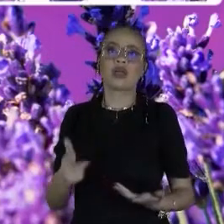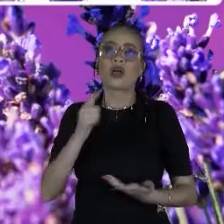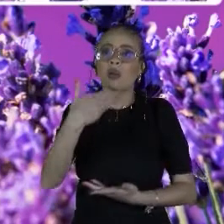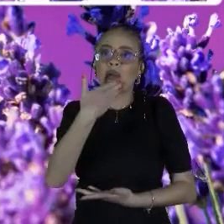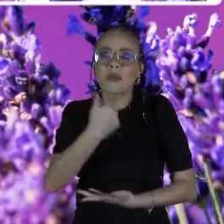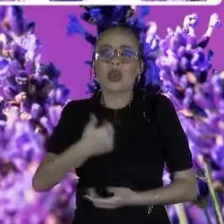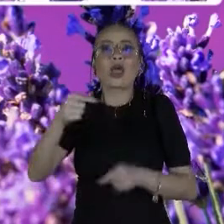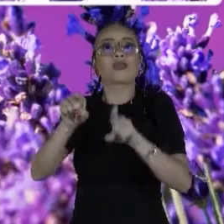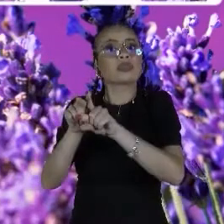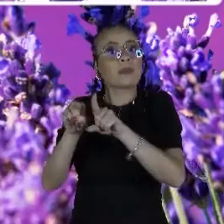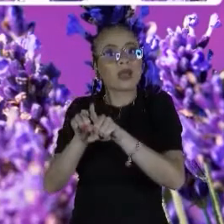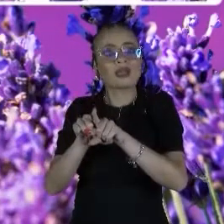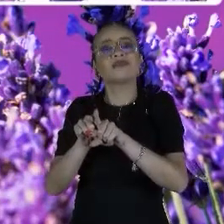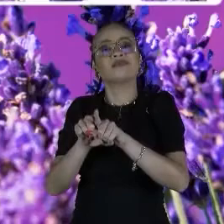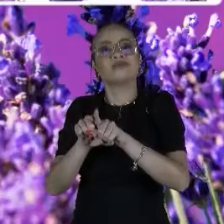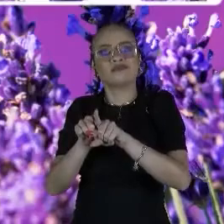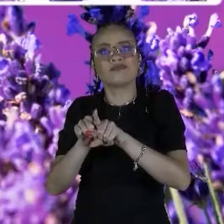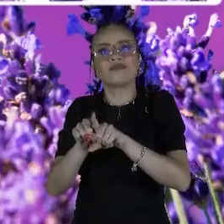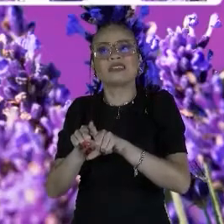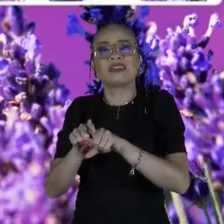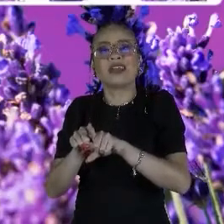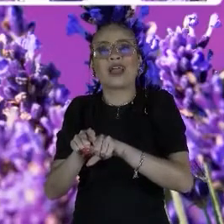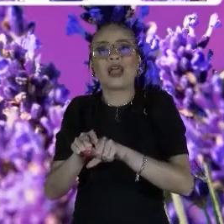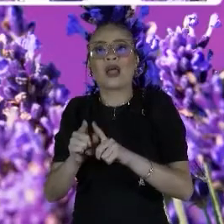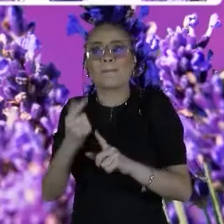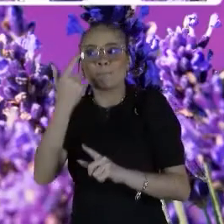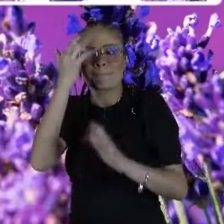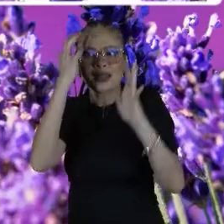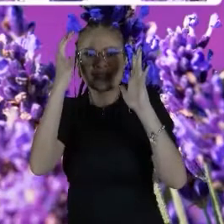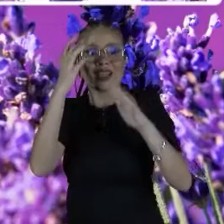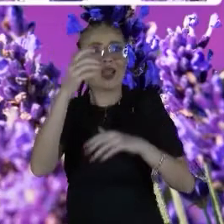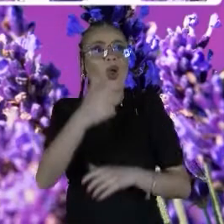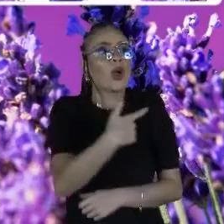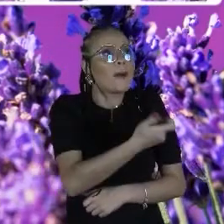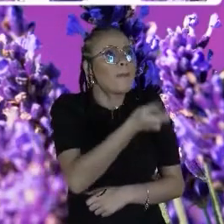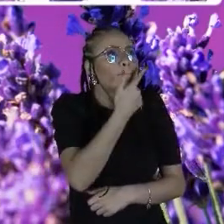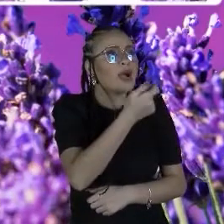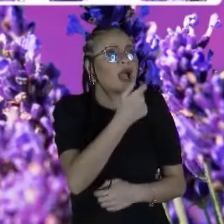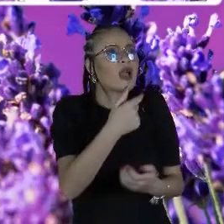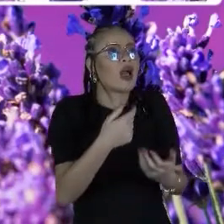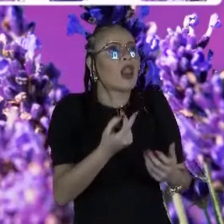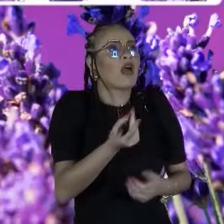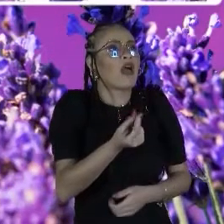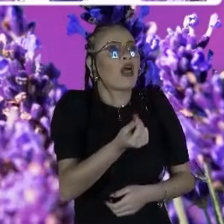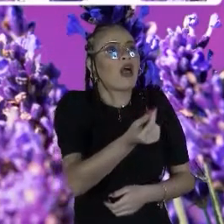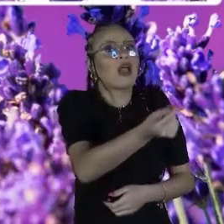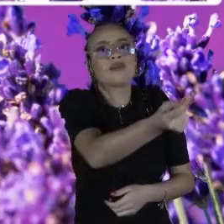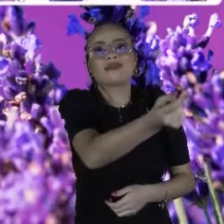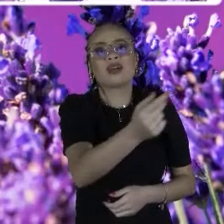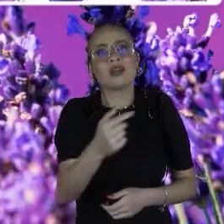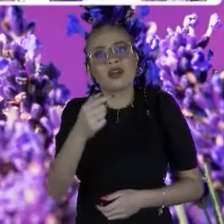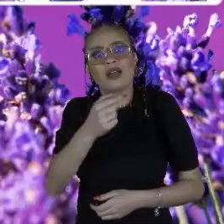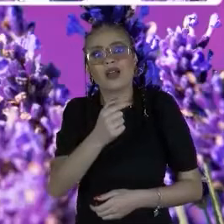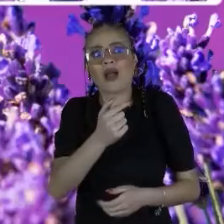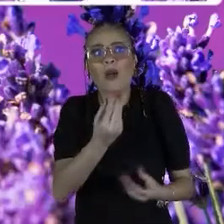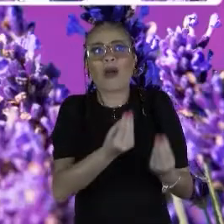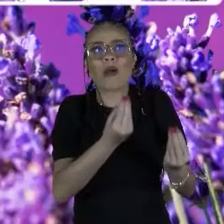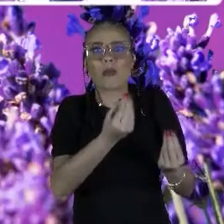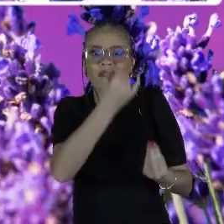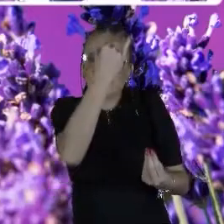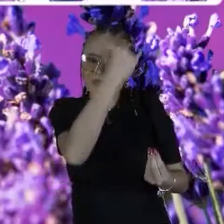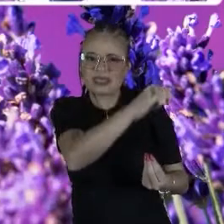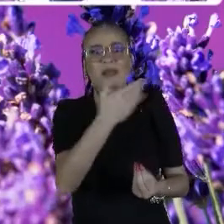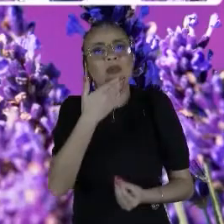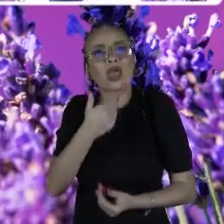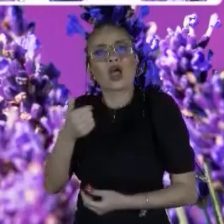barato de todos os caminhos né e o que eu amo da terra aquela pensou em todos esses Pilares Então